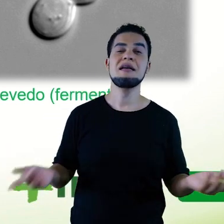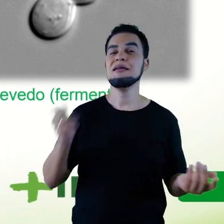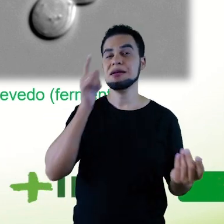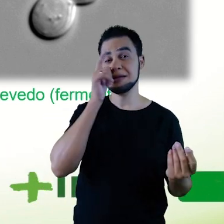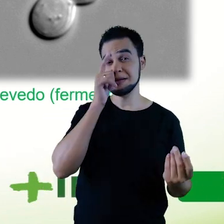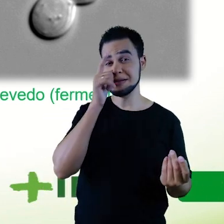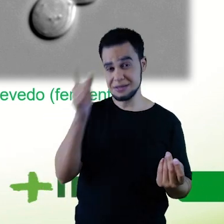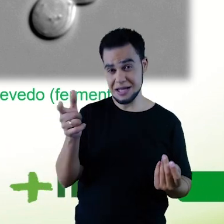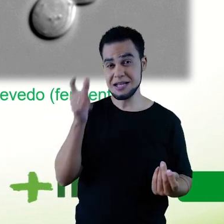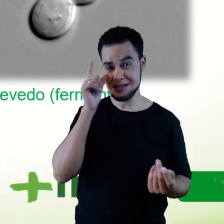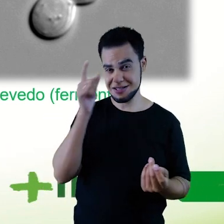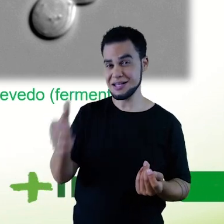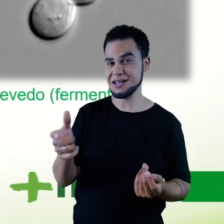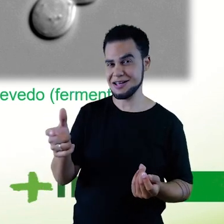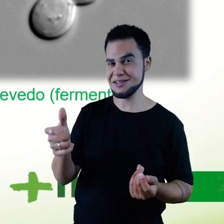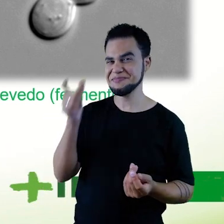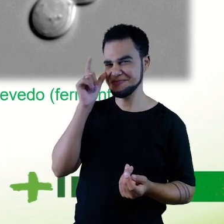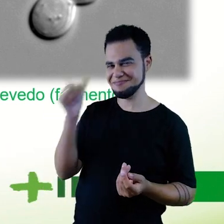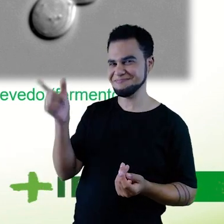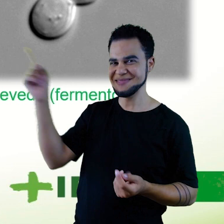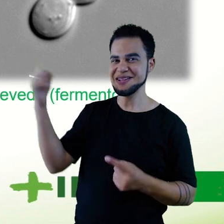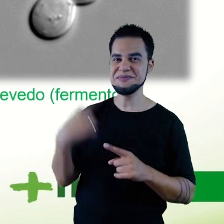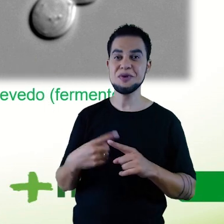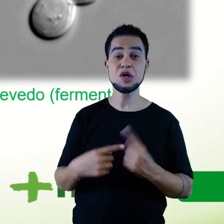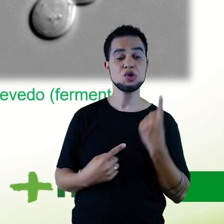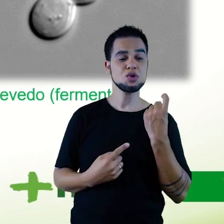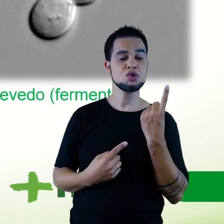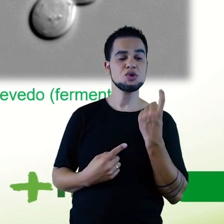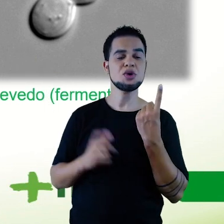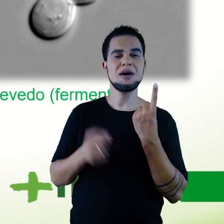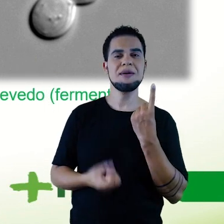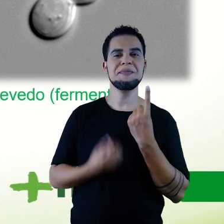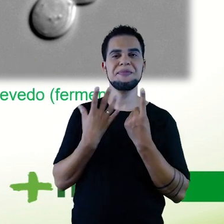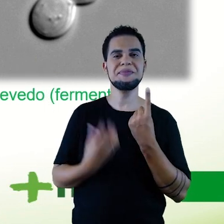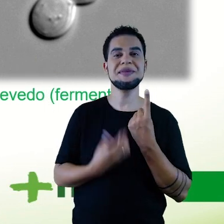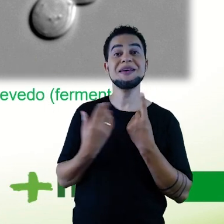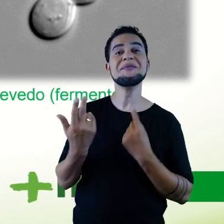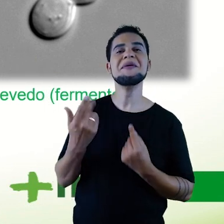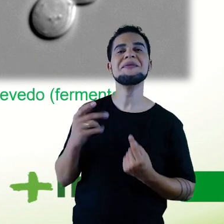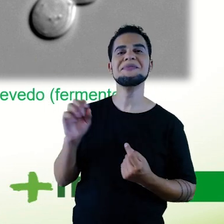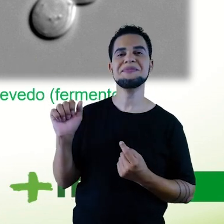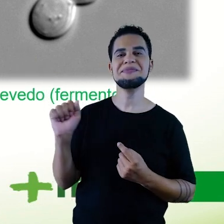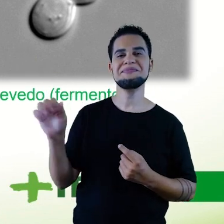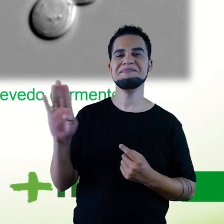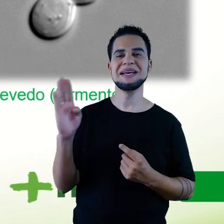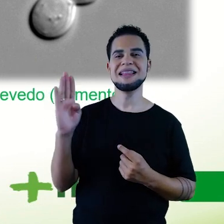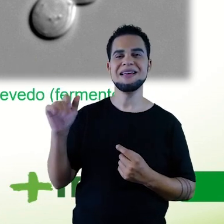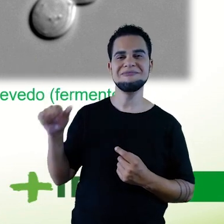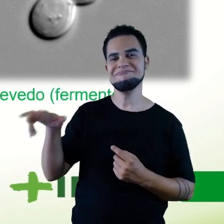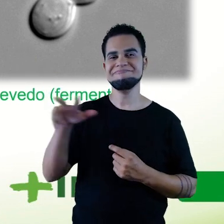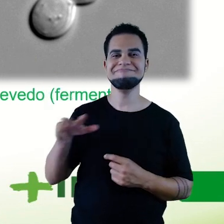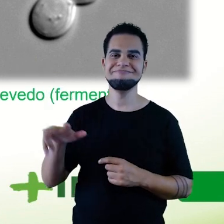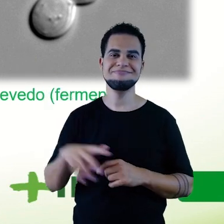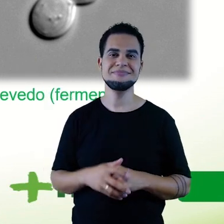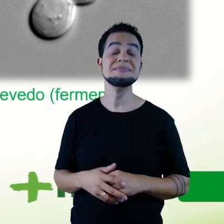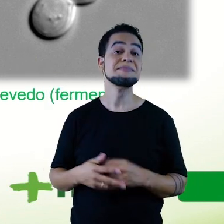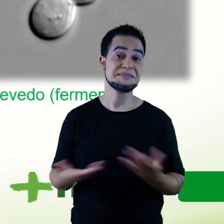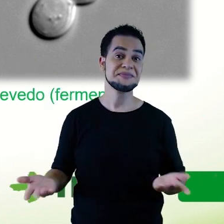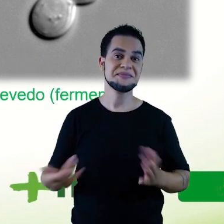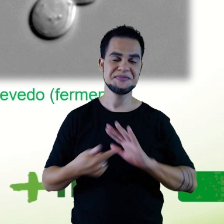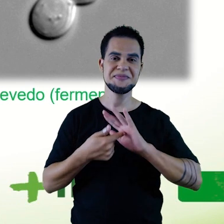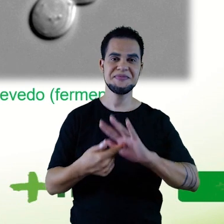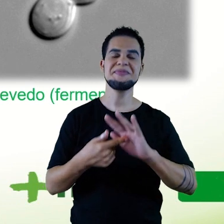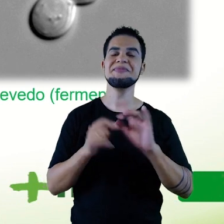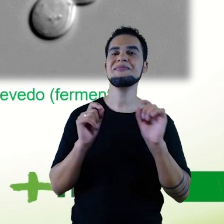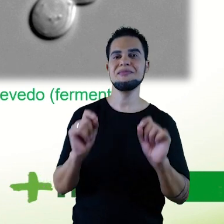interessante isso aqui, é um tipo de reprodução assexuado, assim como a bactéria, tá bom? É só para mostrar,